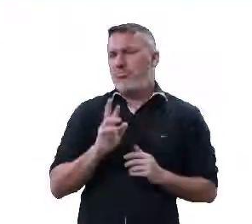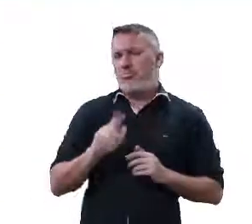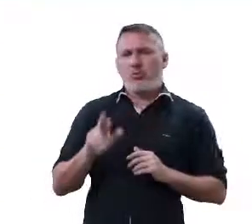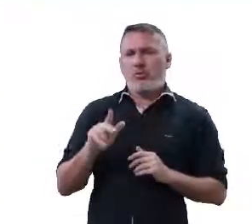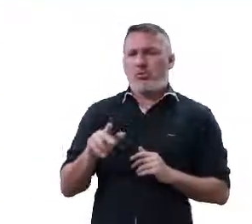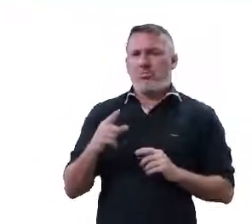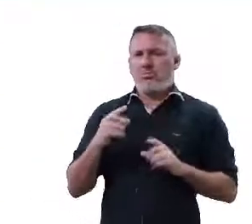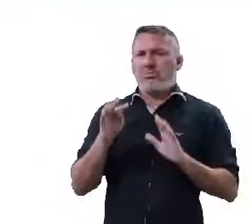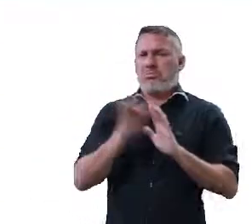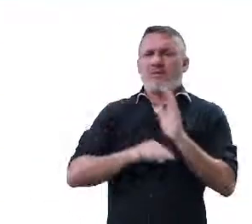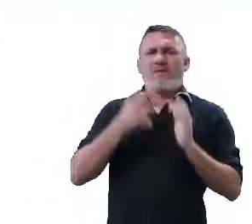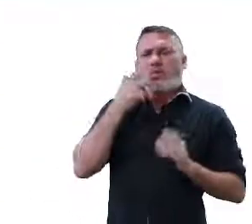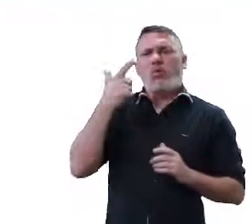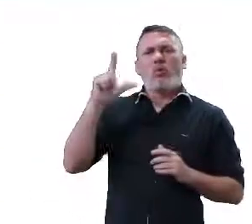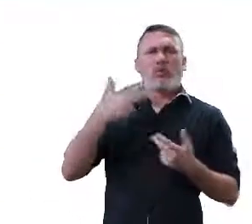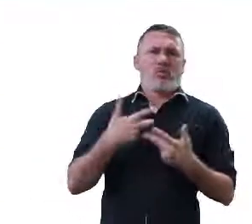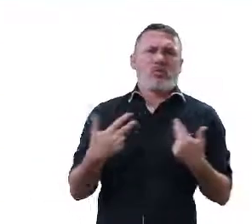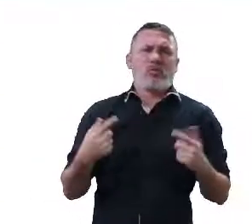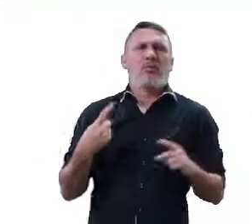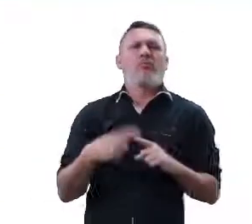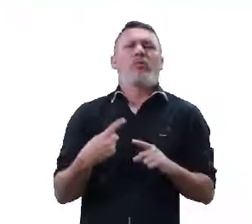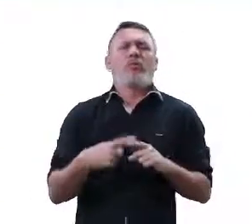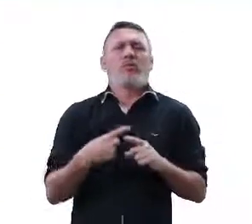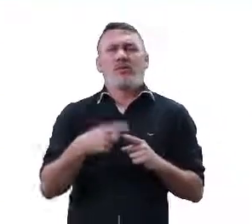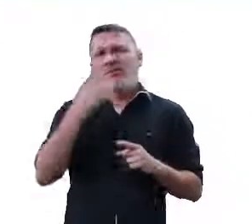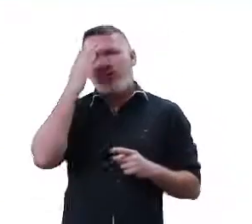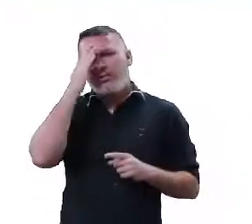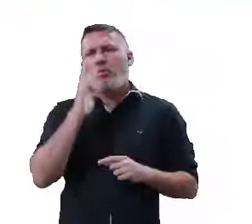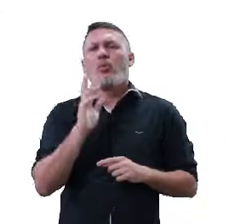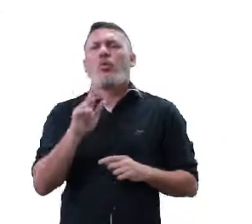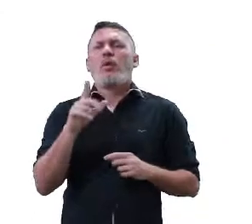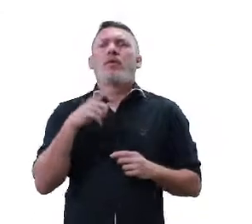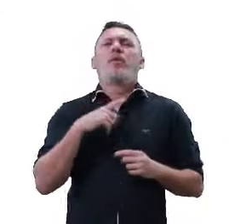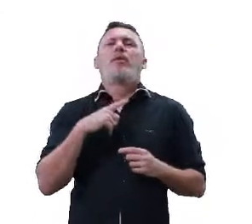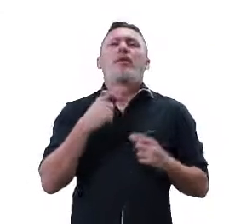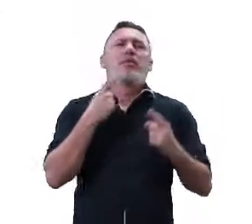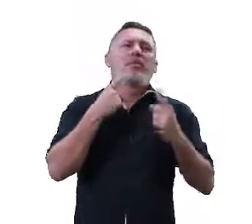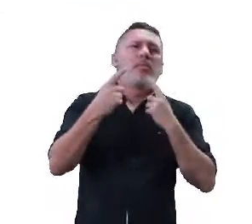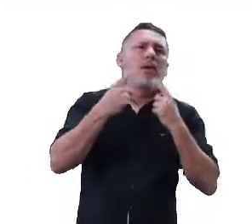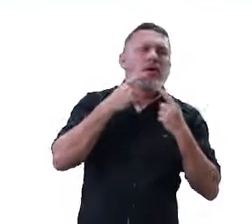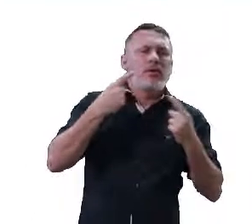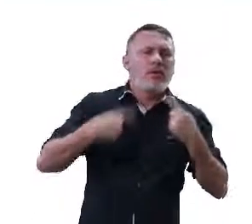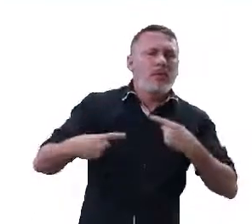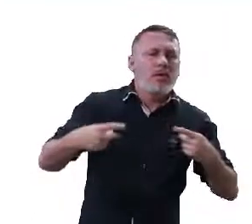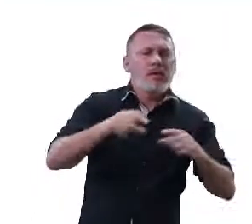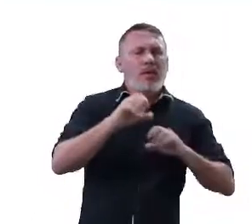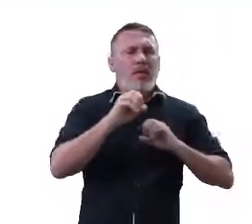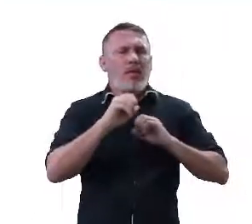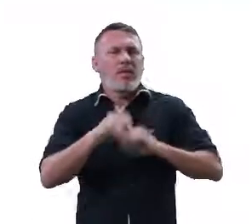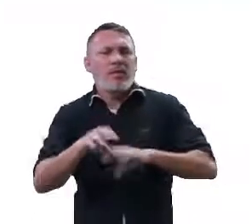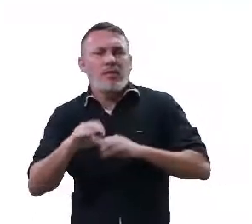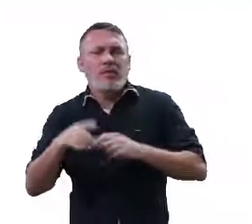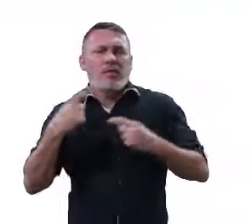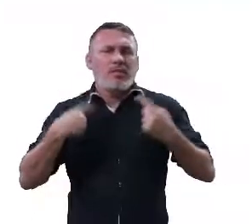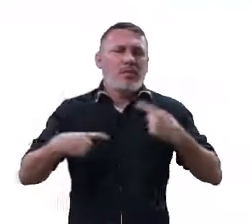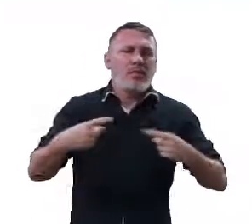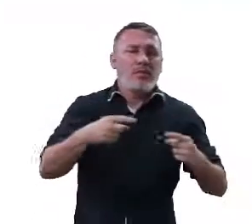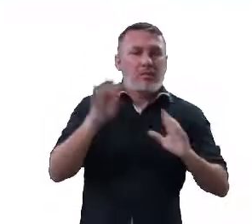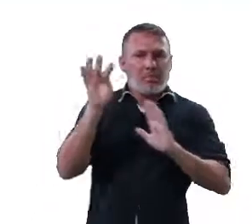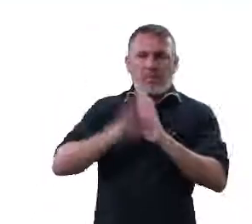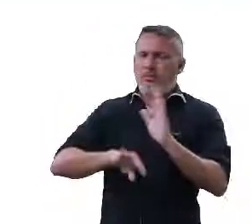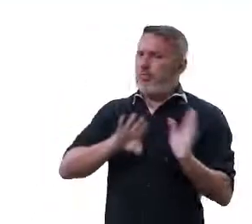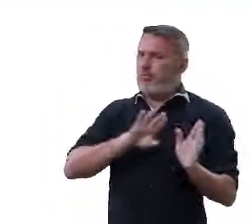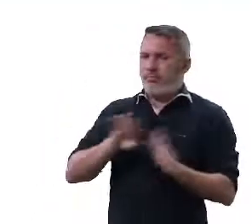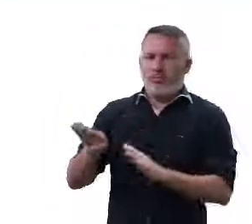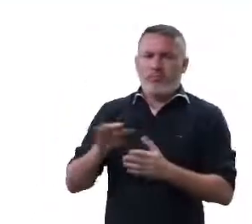quê? Porque não se debate, né, a questão da educação não está sendo